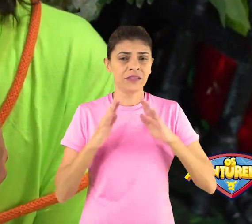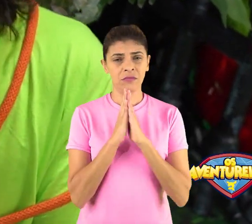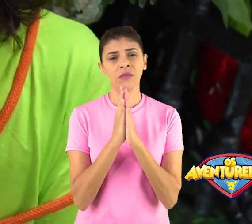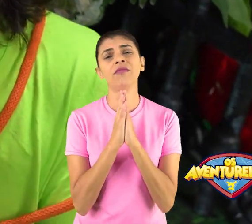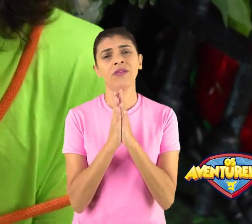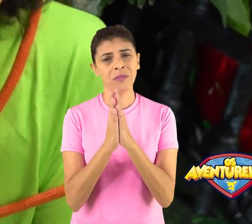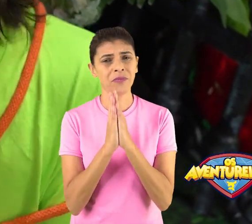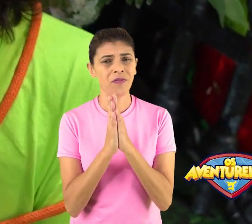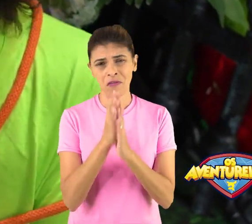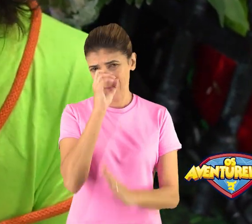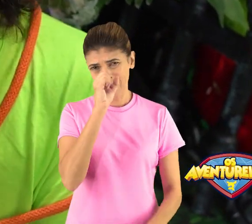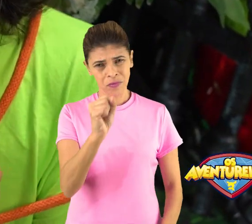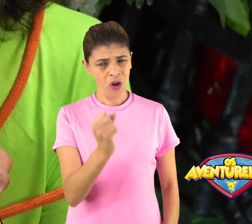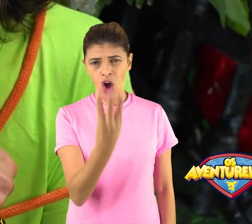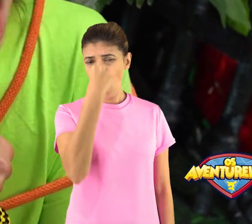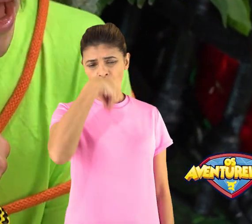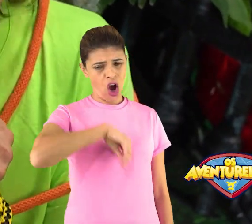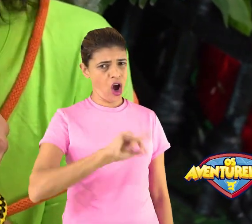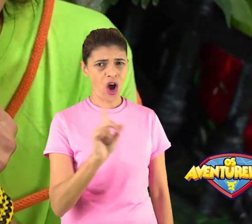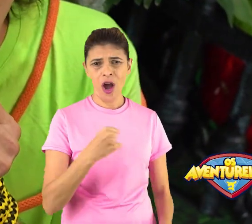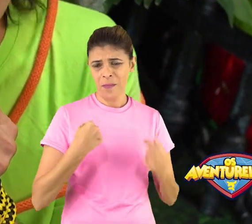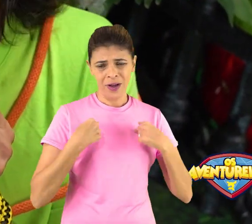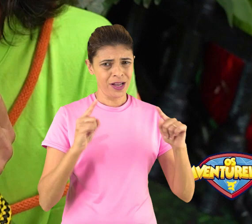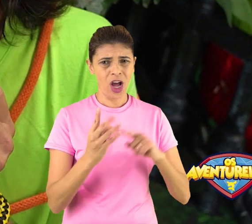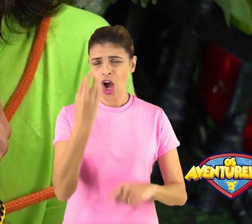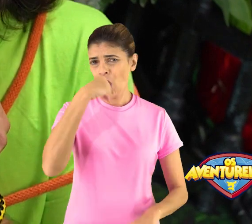Por favor, bruxa, não me come.